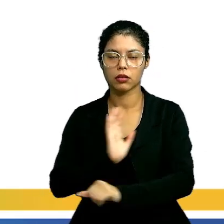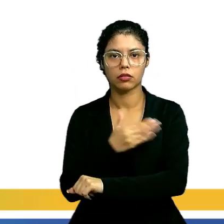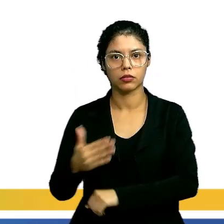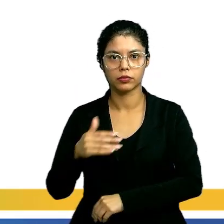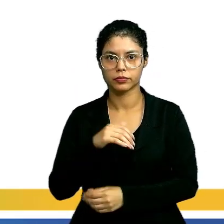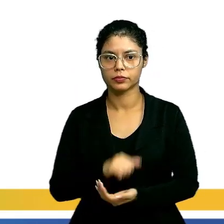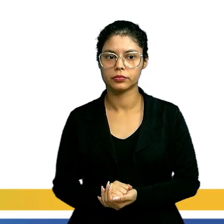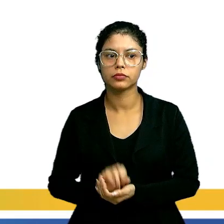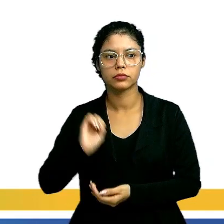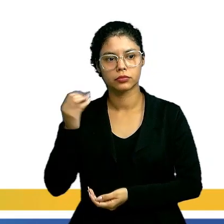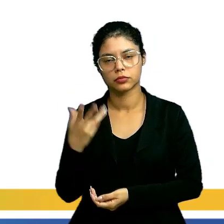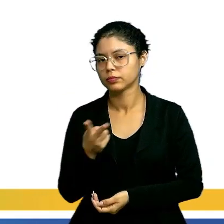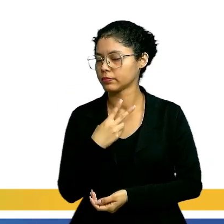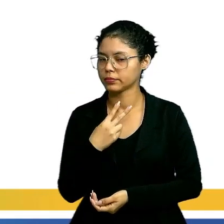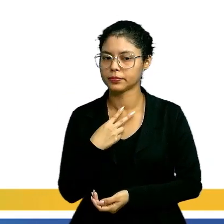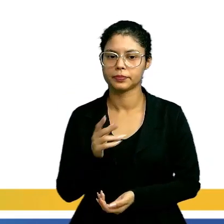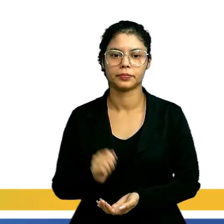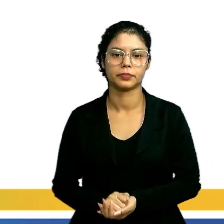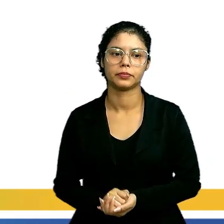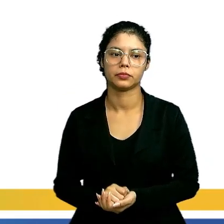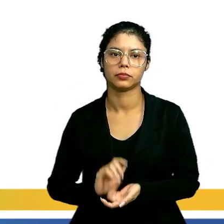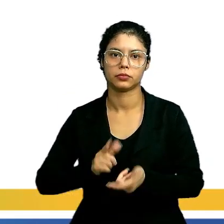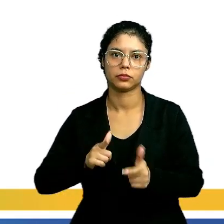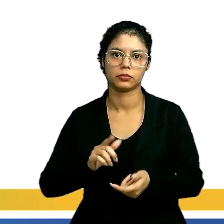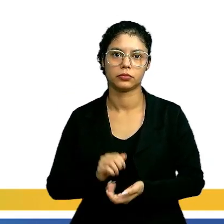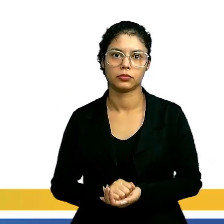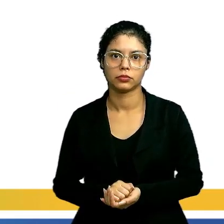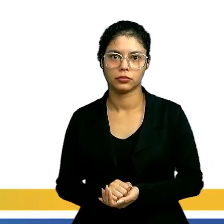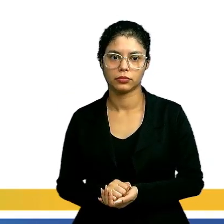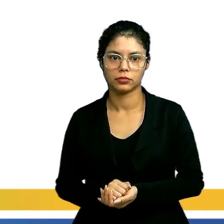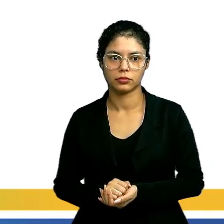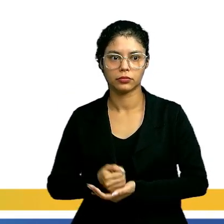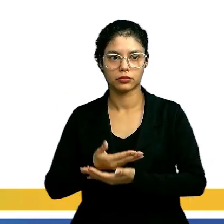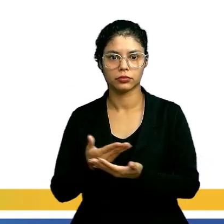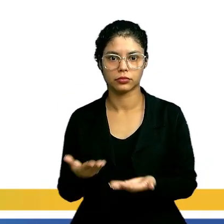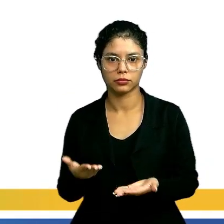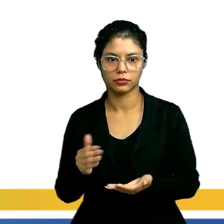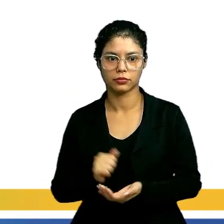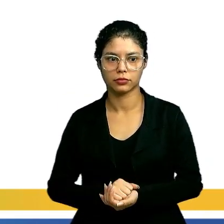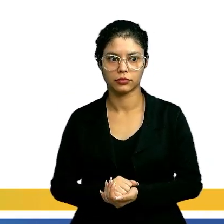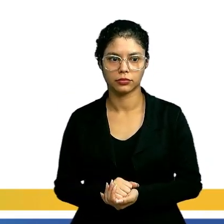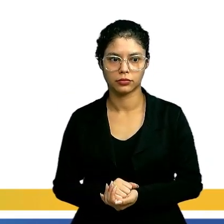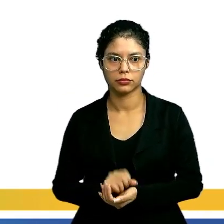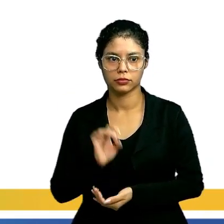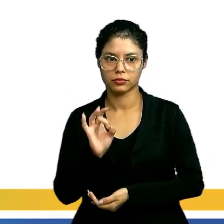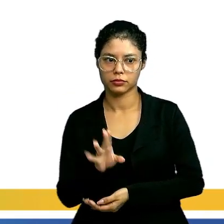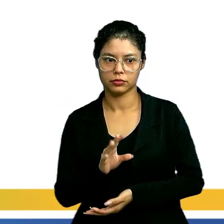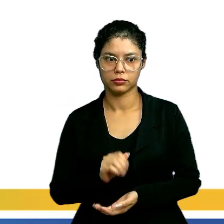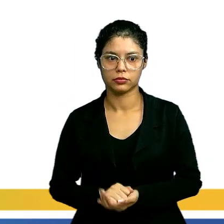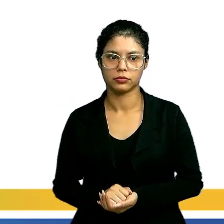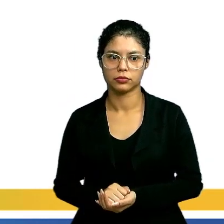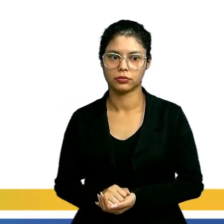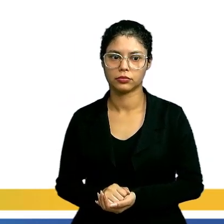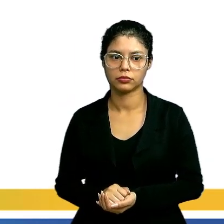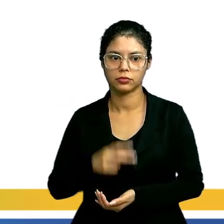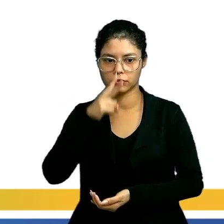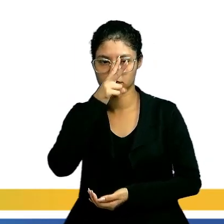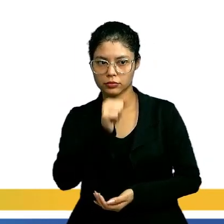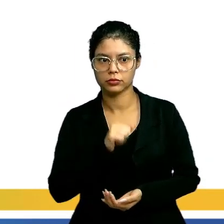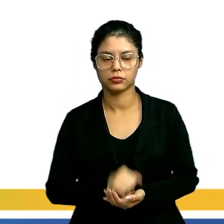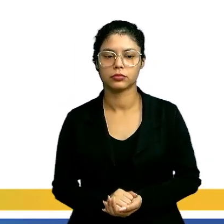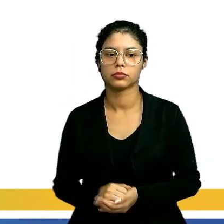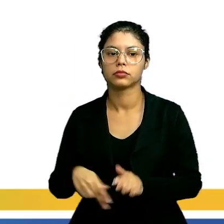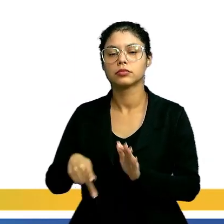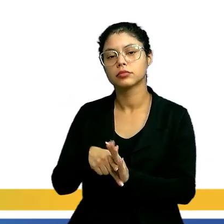molhada. Nesse caso, não pode ser letra E. Então, pessoal, por hoje, estamos falando aqui sobre força,